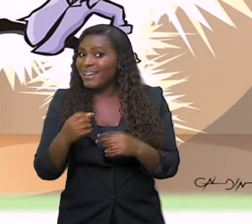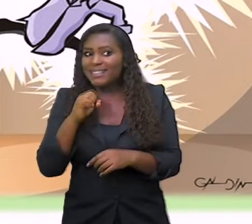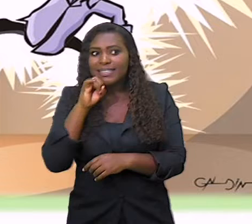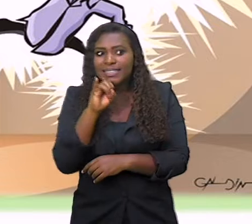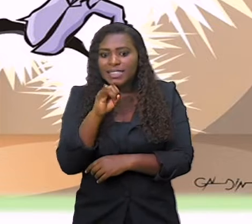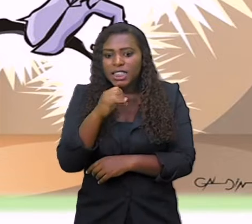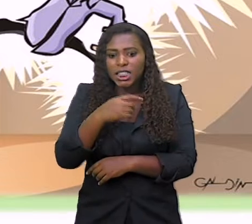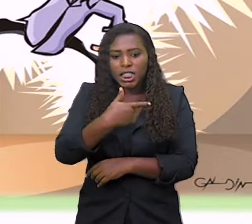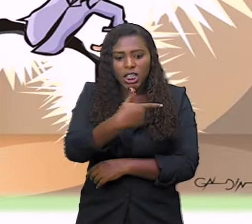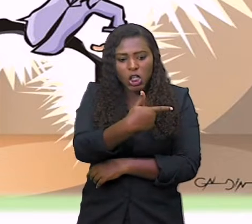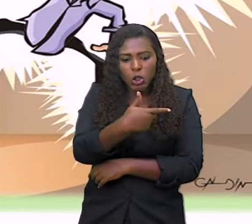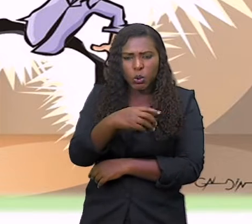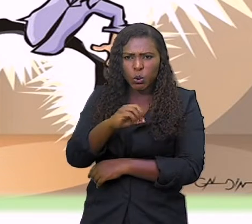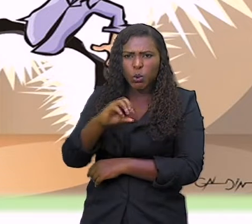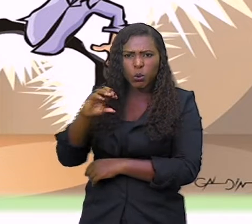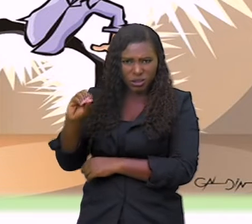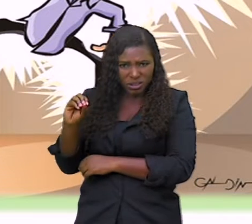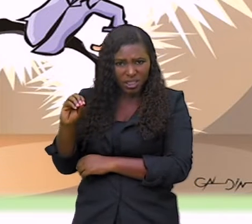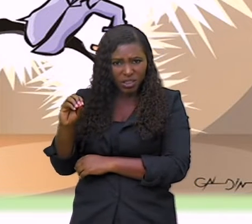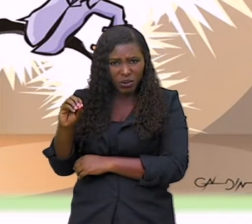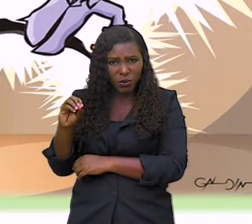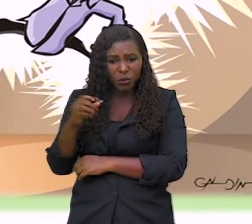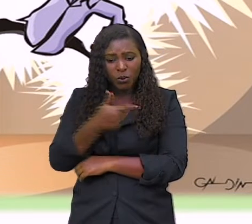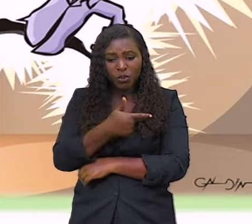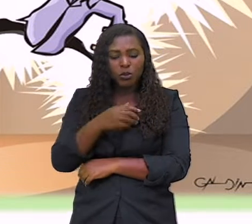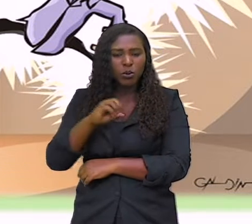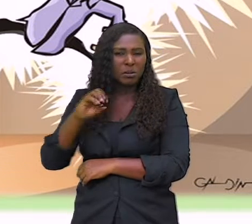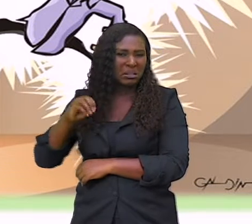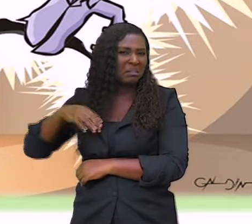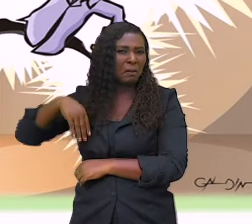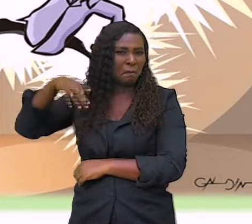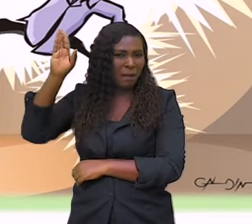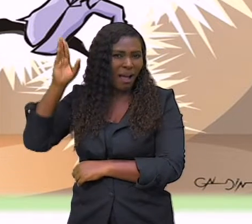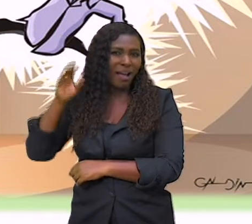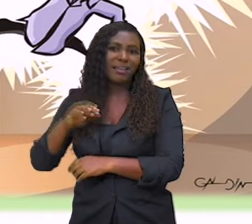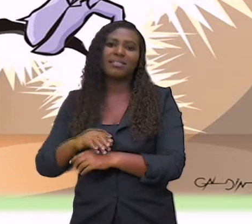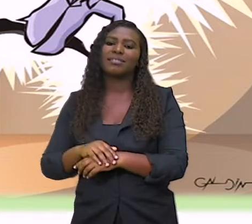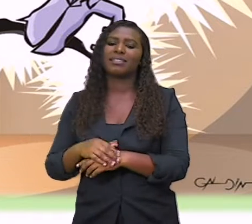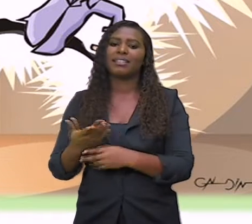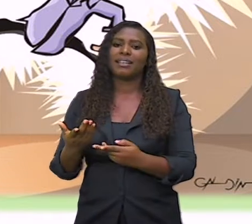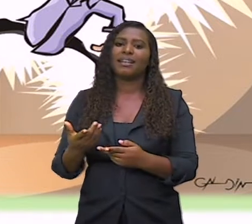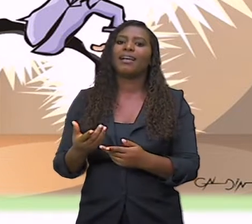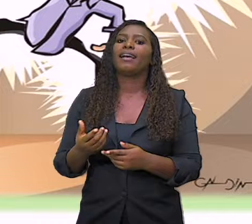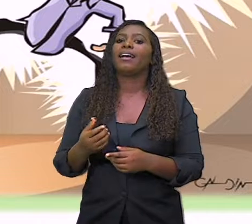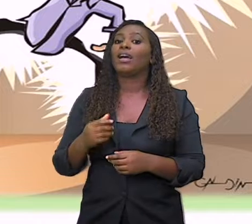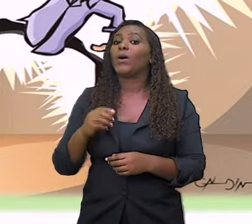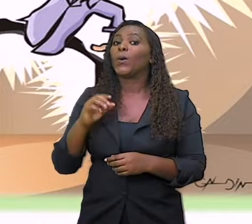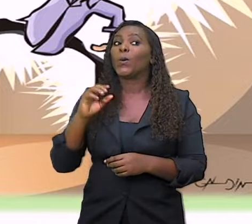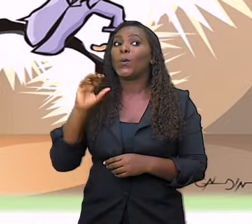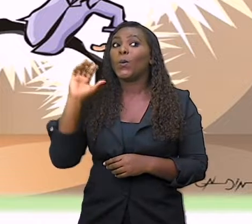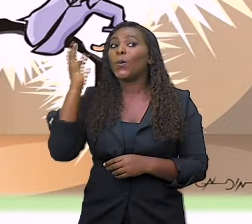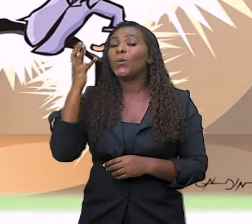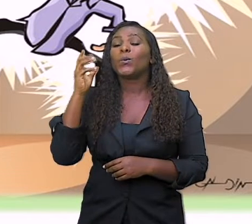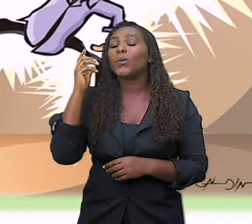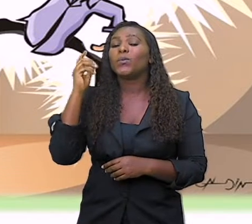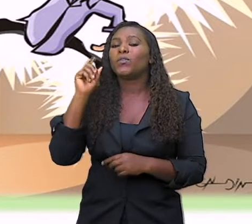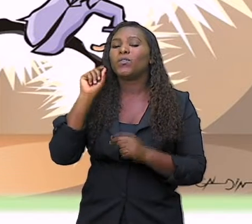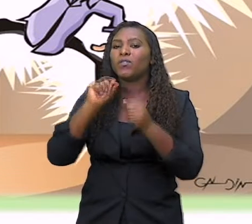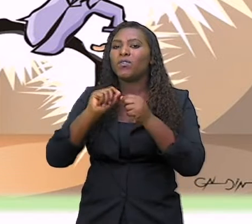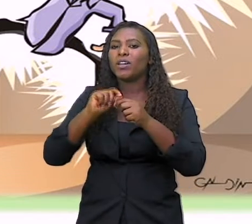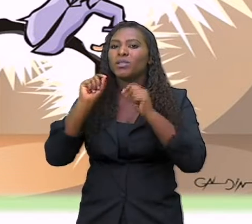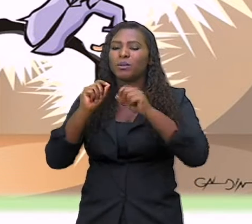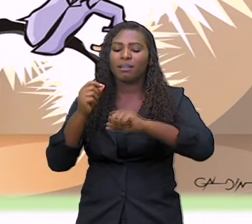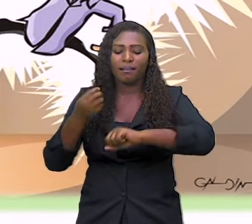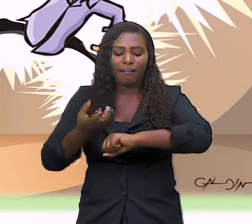não causam mais a desfibrilação cardíaca, mas provocam graves queimaduras e